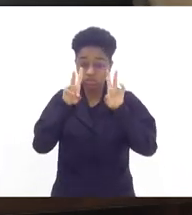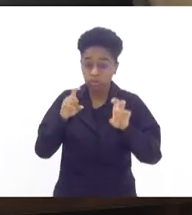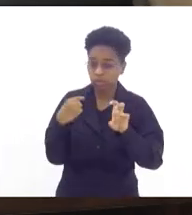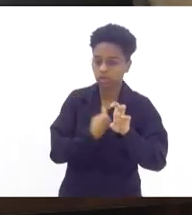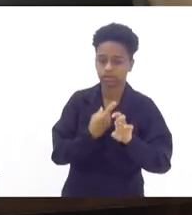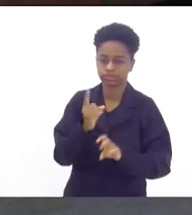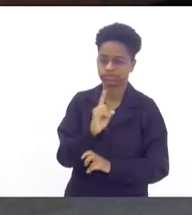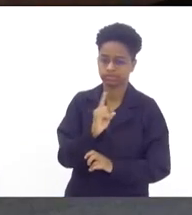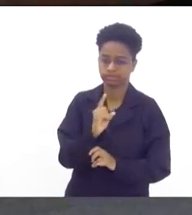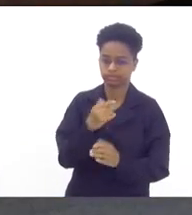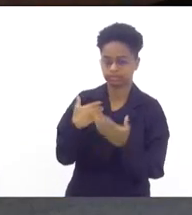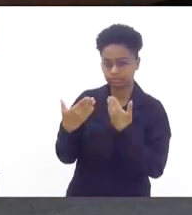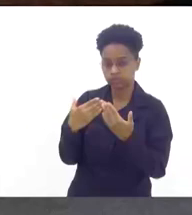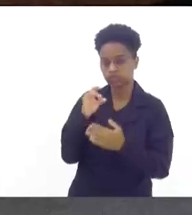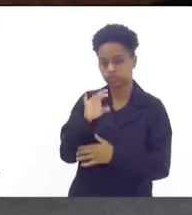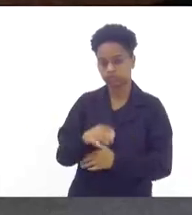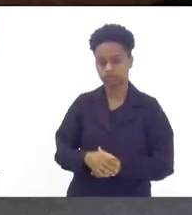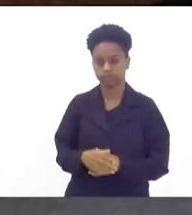obrigado